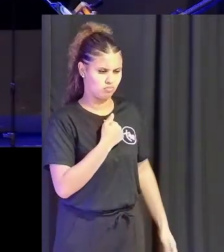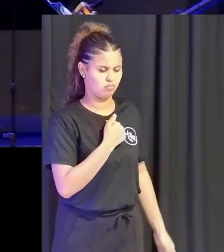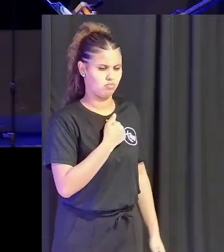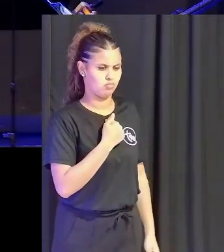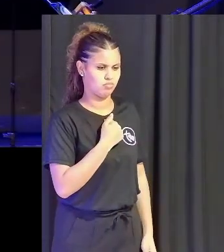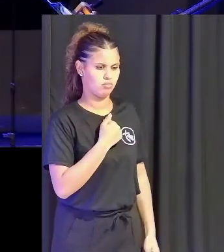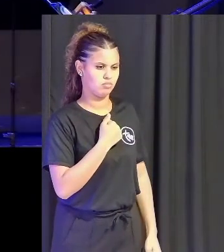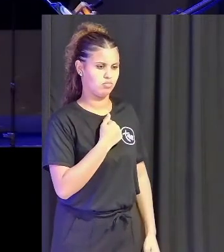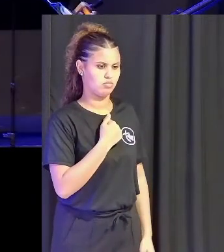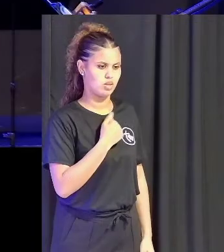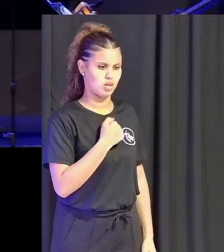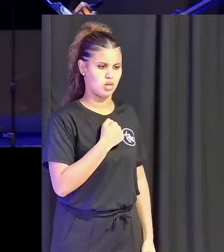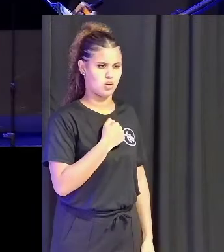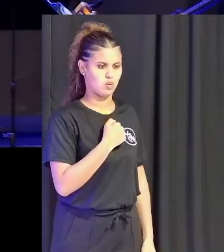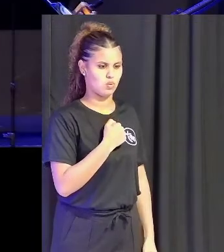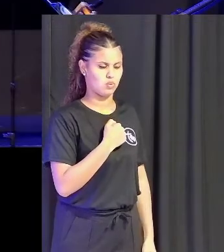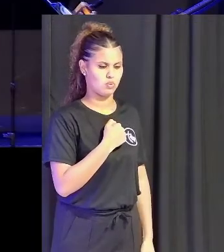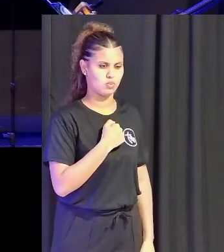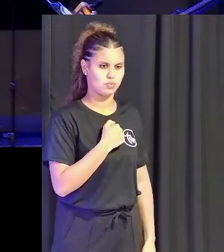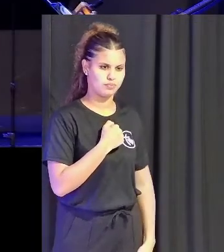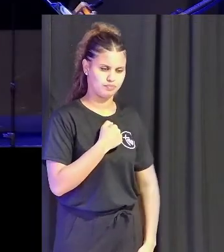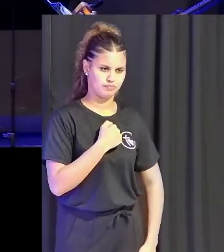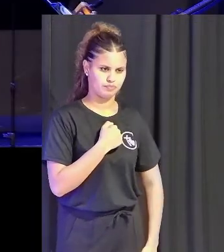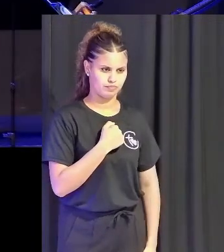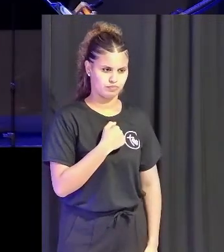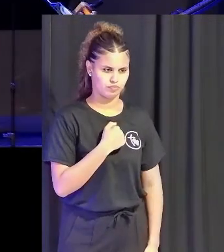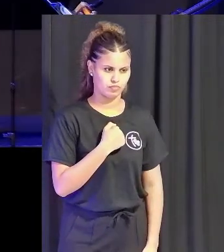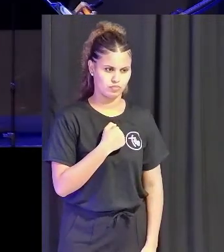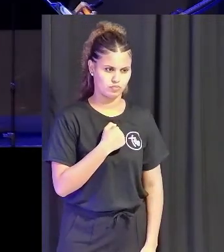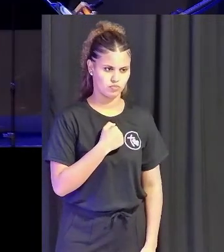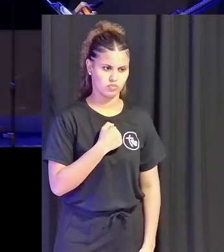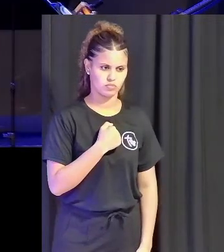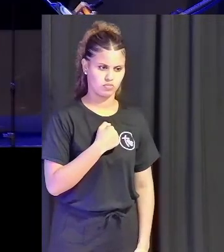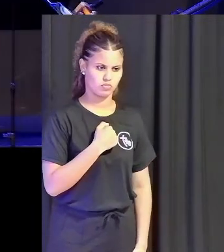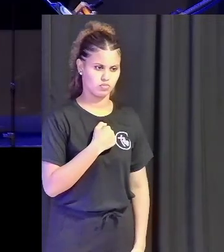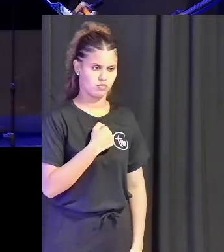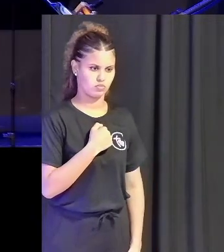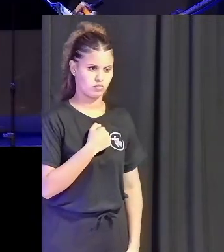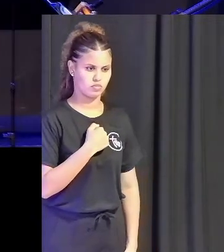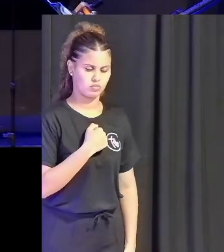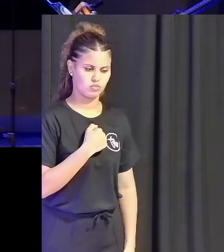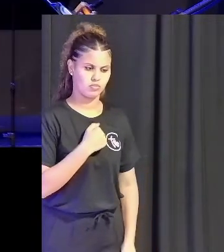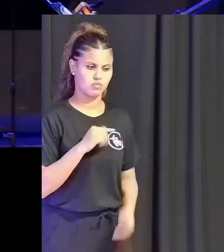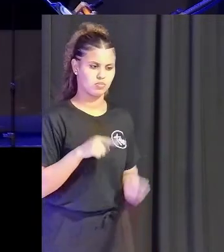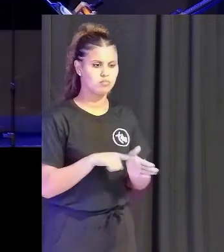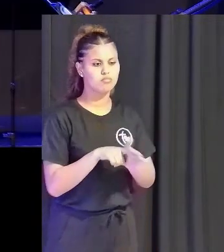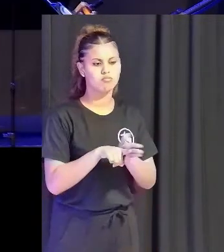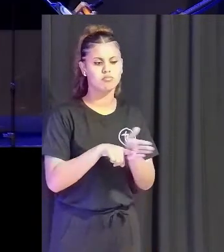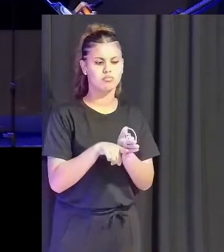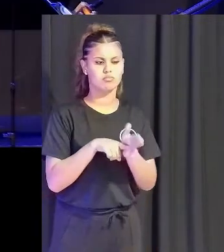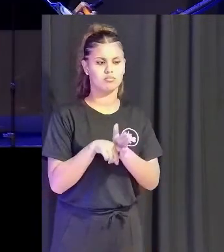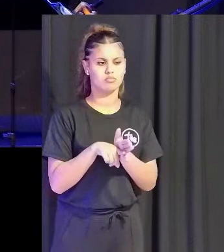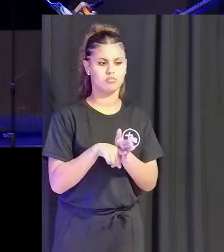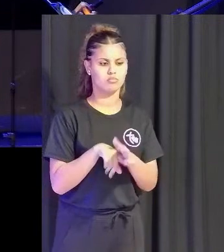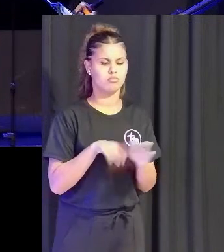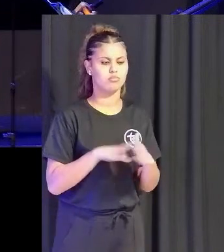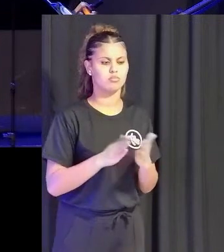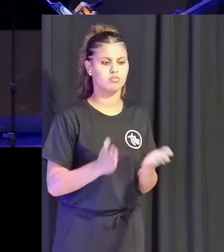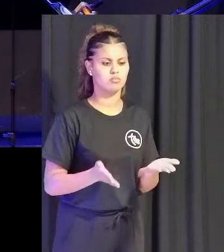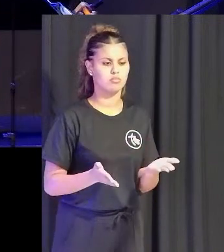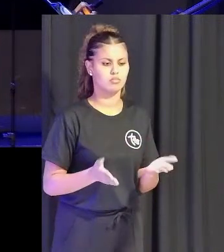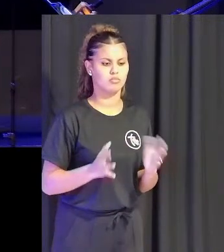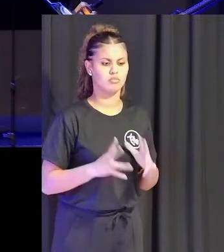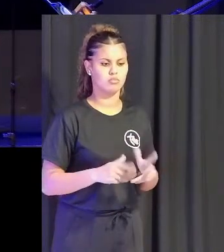Ele estava falando porque ele queria que eu deixasse ele falar na igreja. E aí eu perguntei para ele, mas todos os exemplos que tu